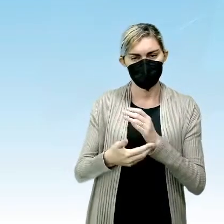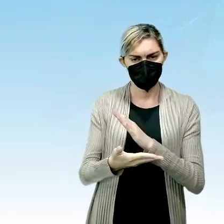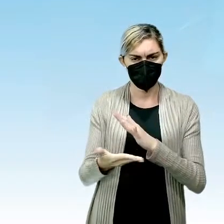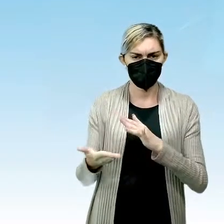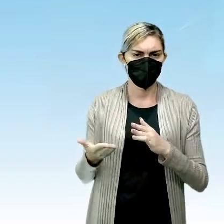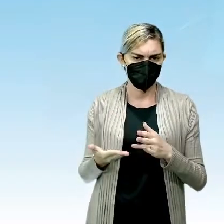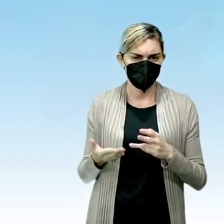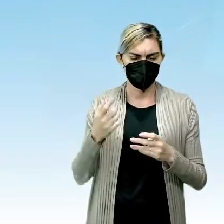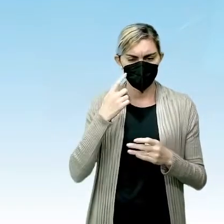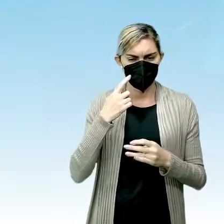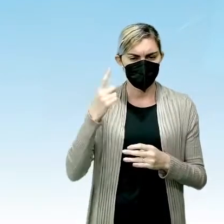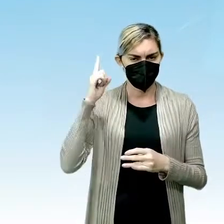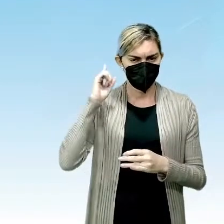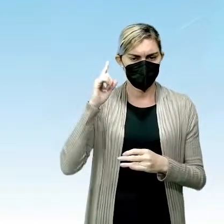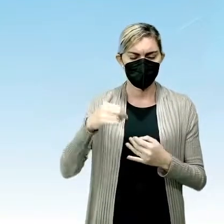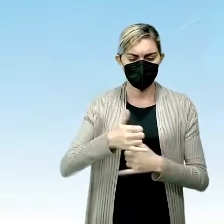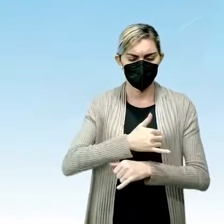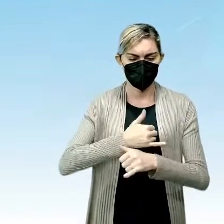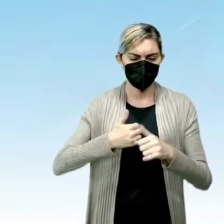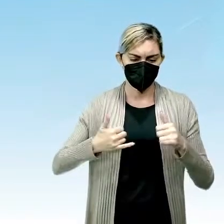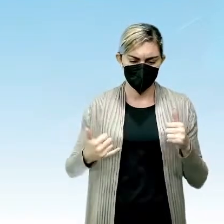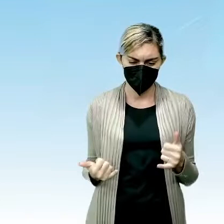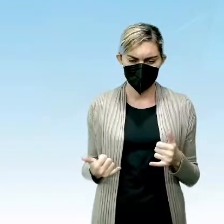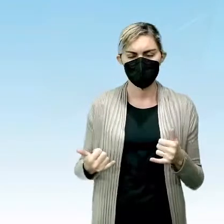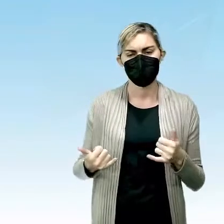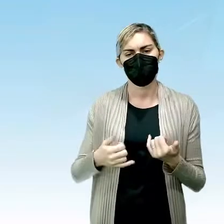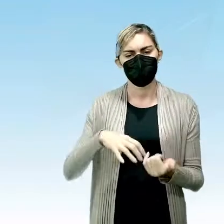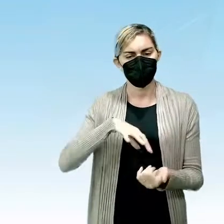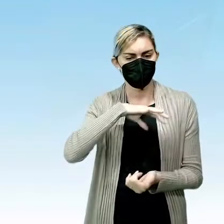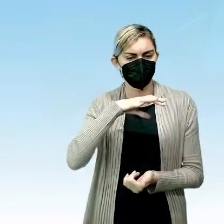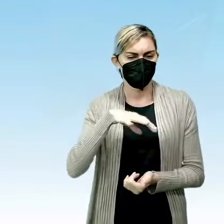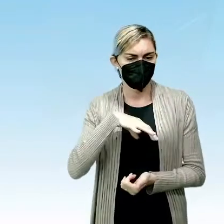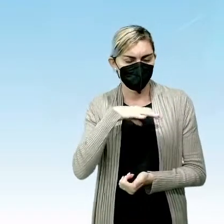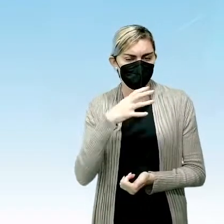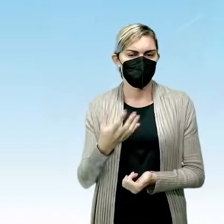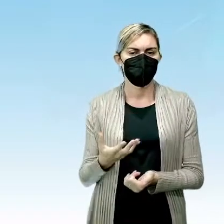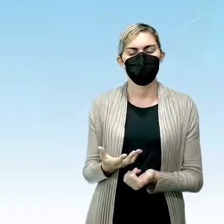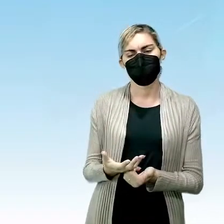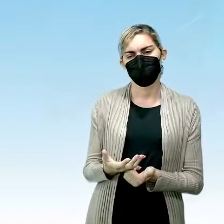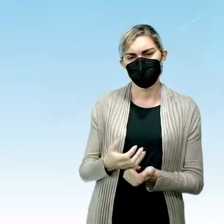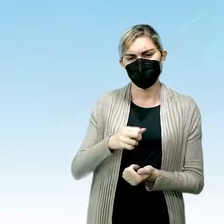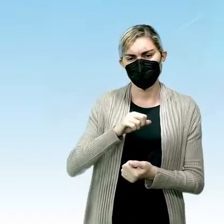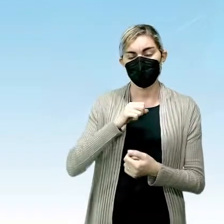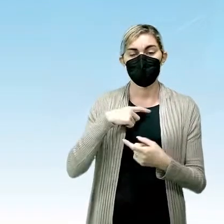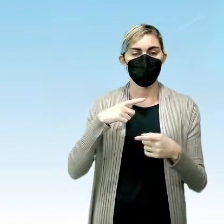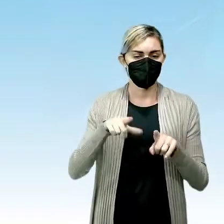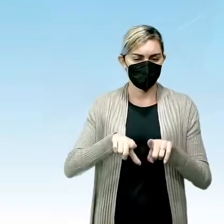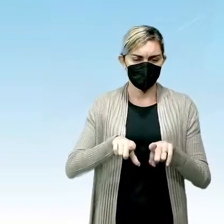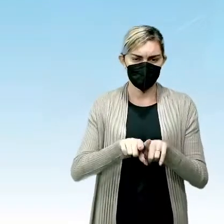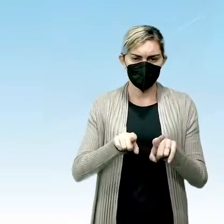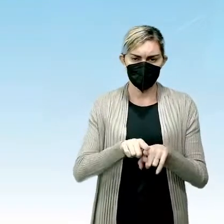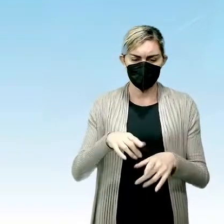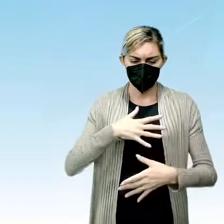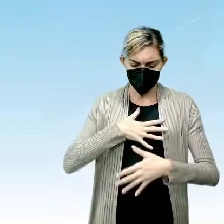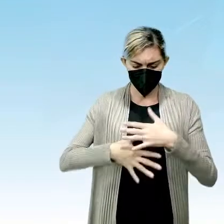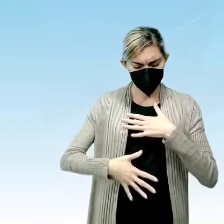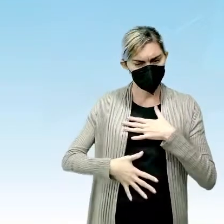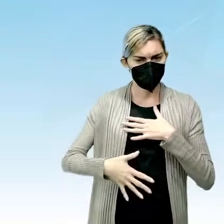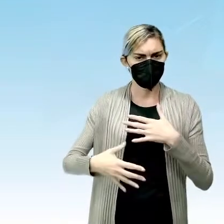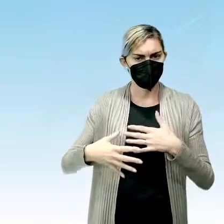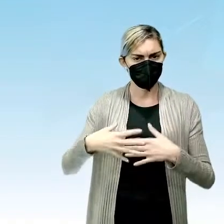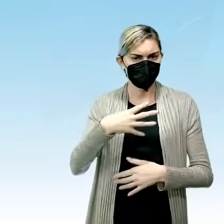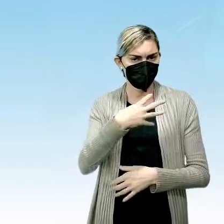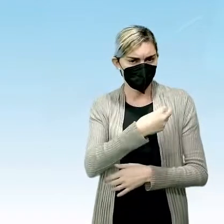energética, que é uma fonte de energia para os animais que são hibernantes, isolante térmicos, no caso ali dos